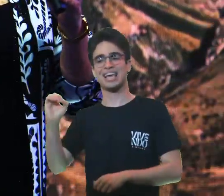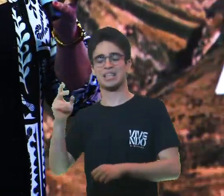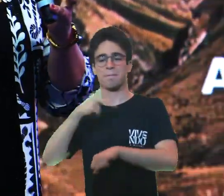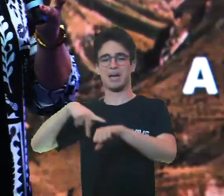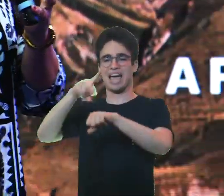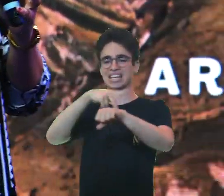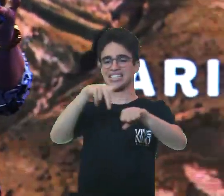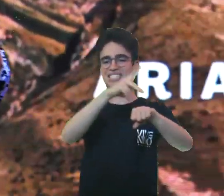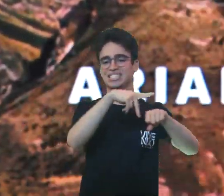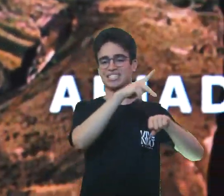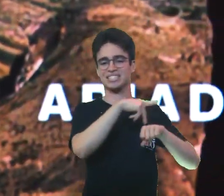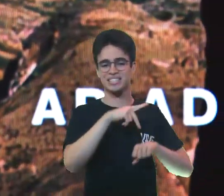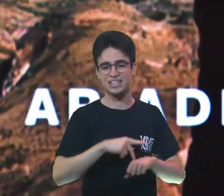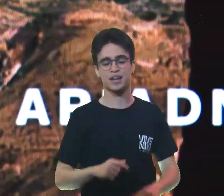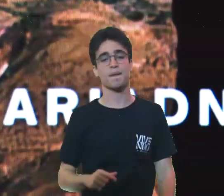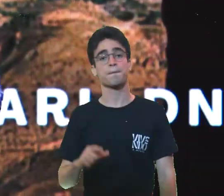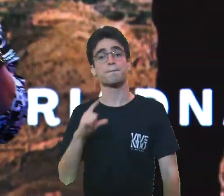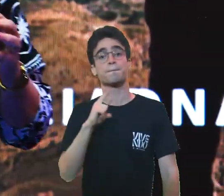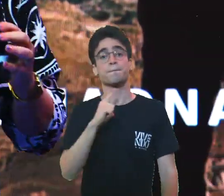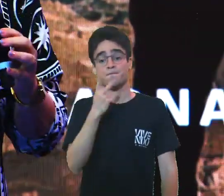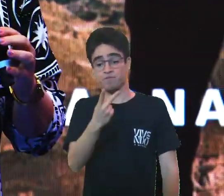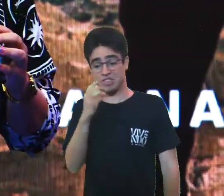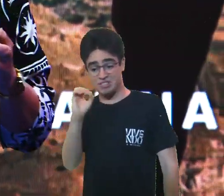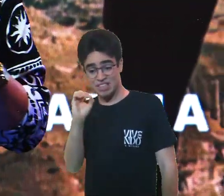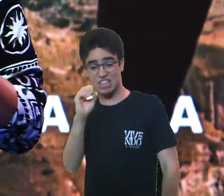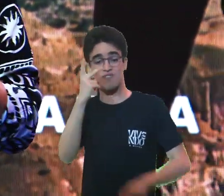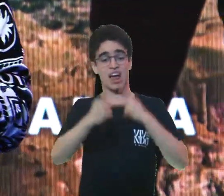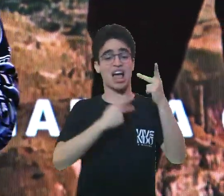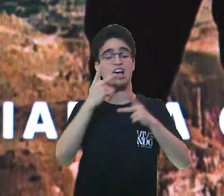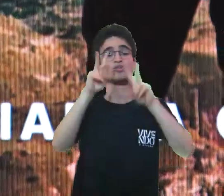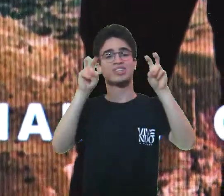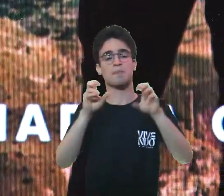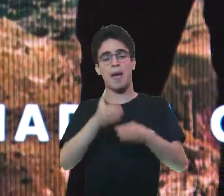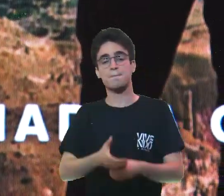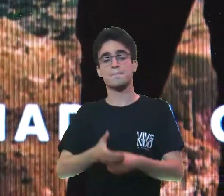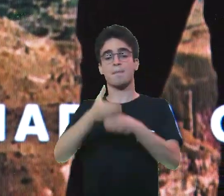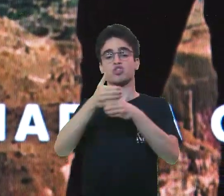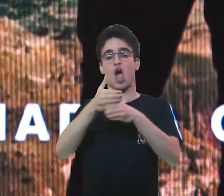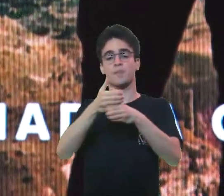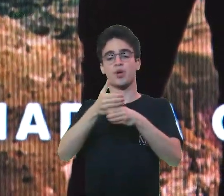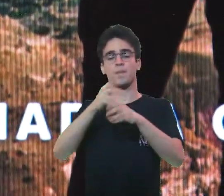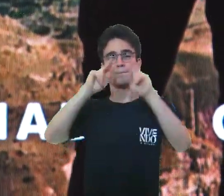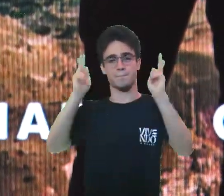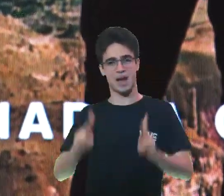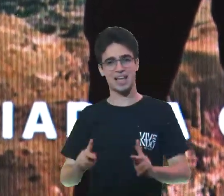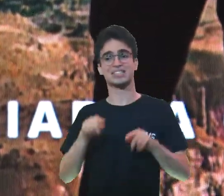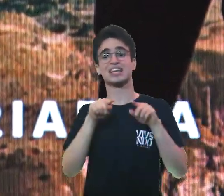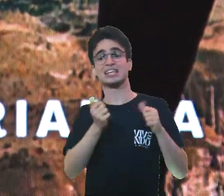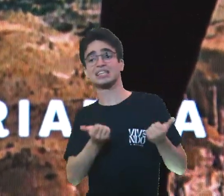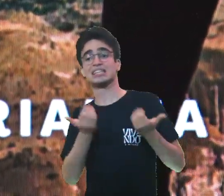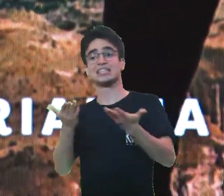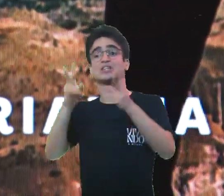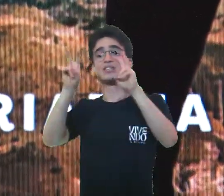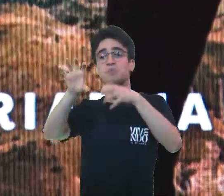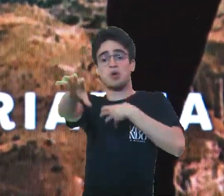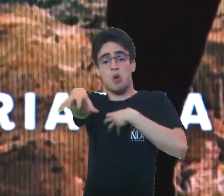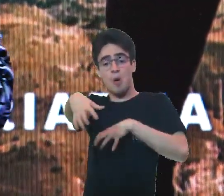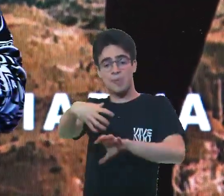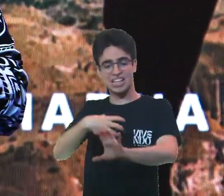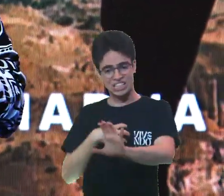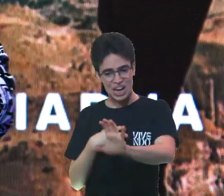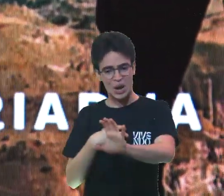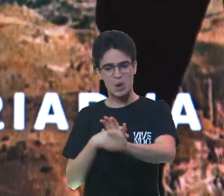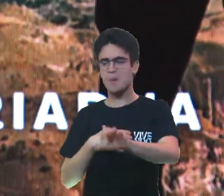20 indicações para o Prêmio Nobel, como a instituição de compaixão mais